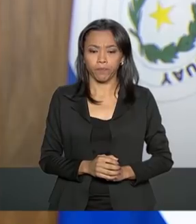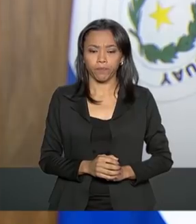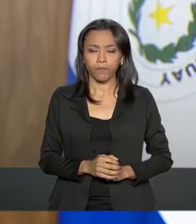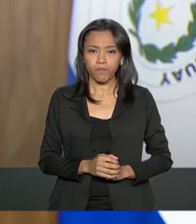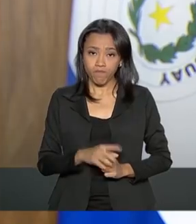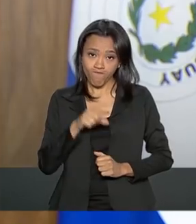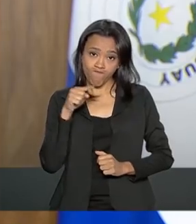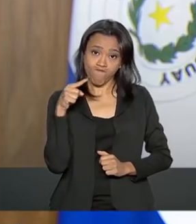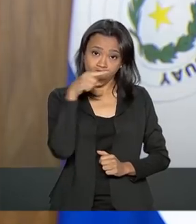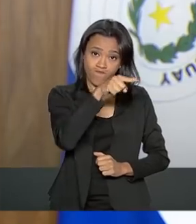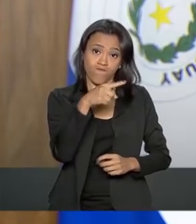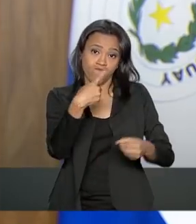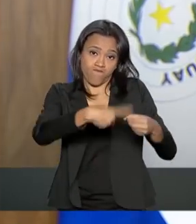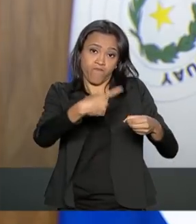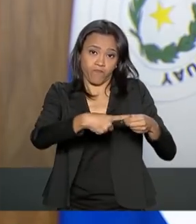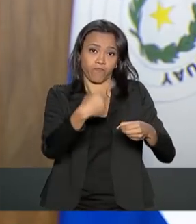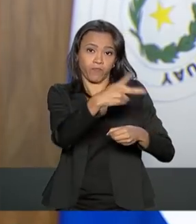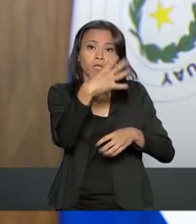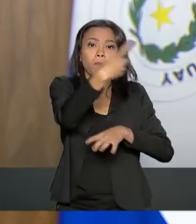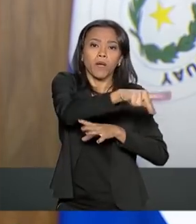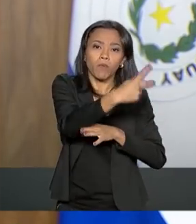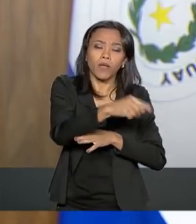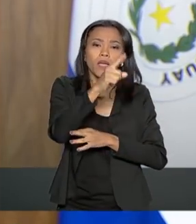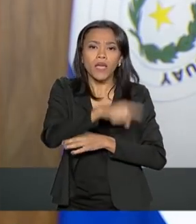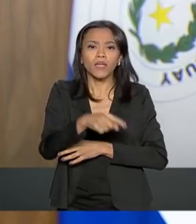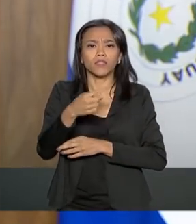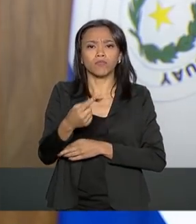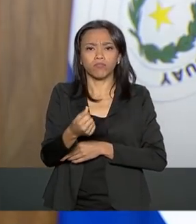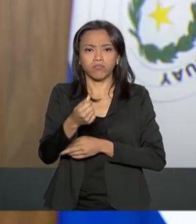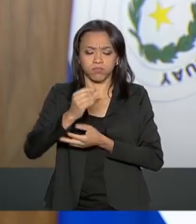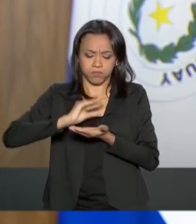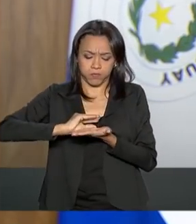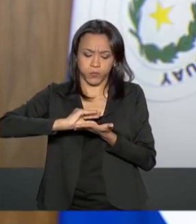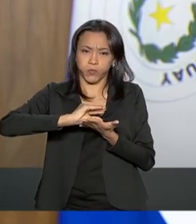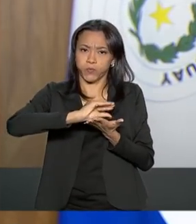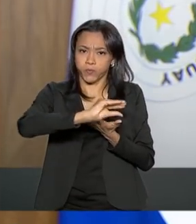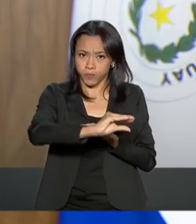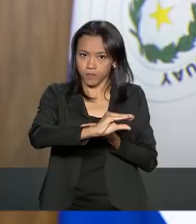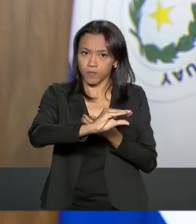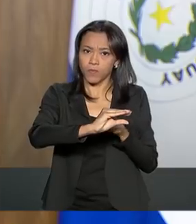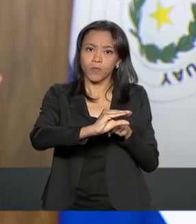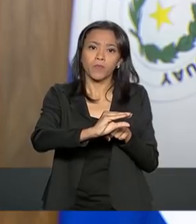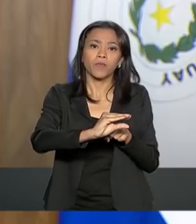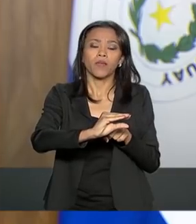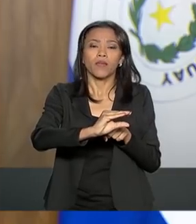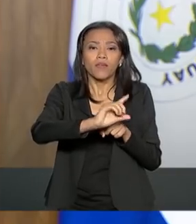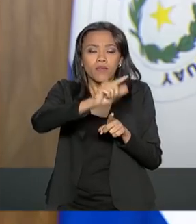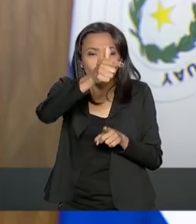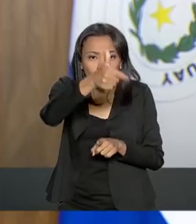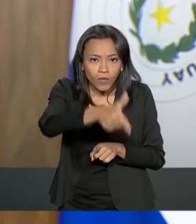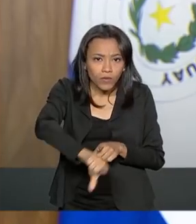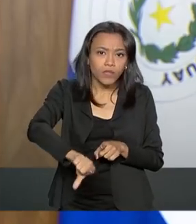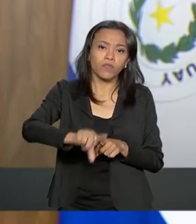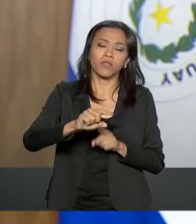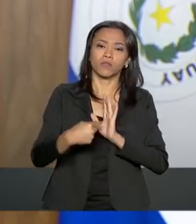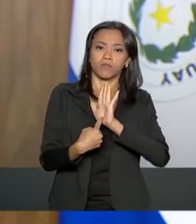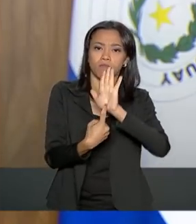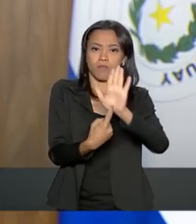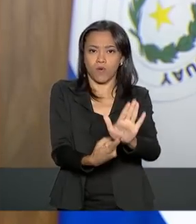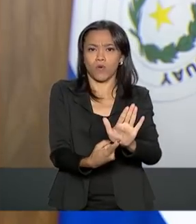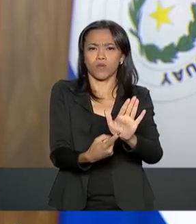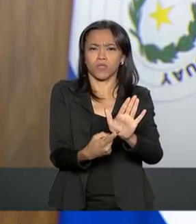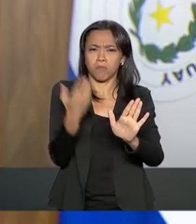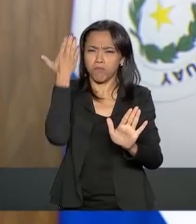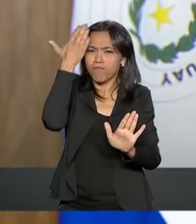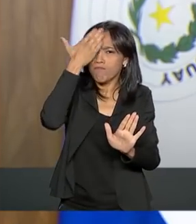na República do Paraguai, financiado este por uma obra que mais uma vez mostra a